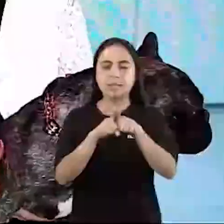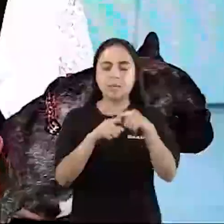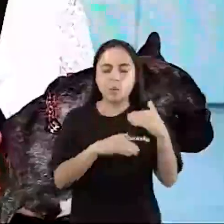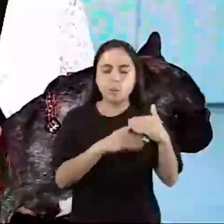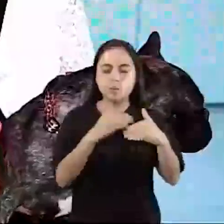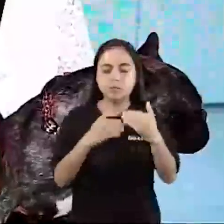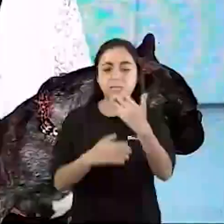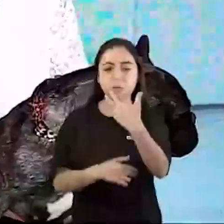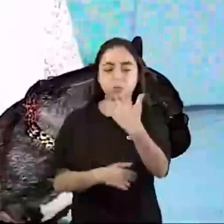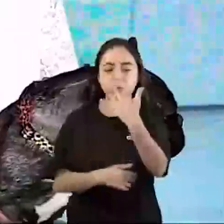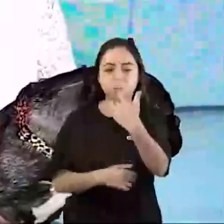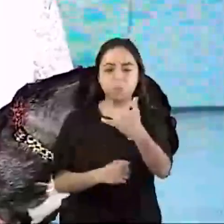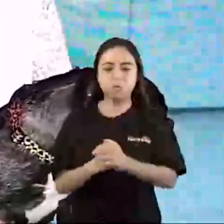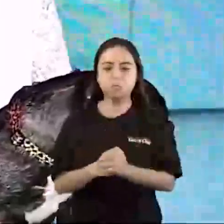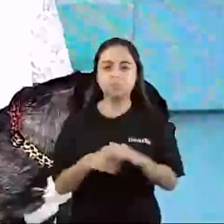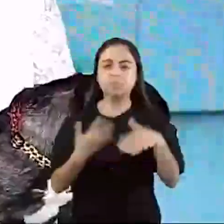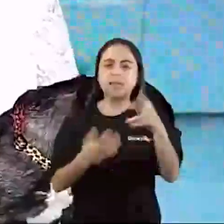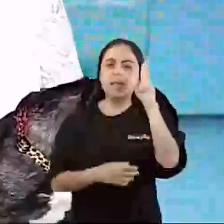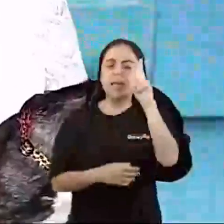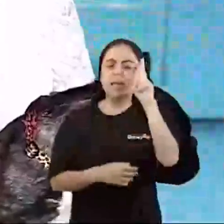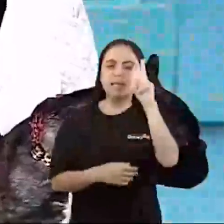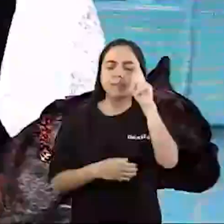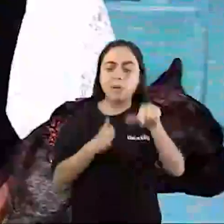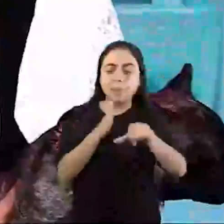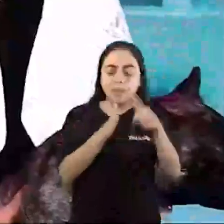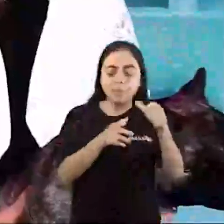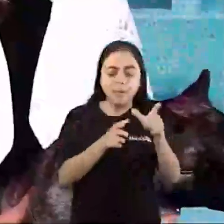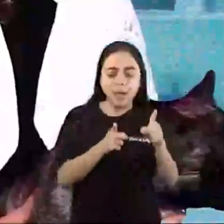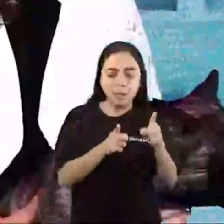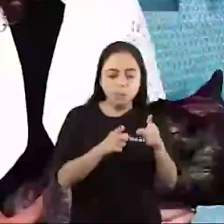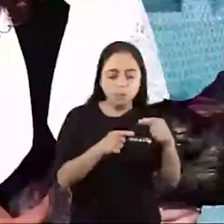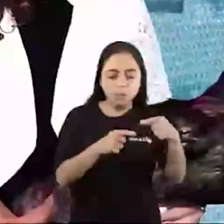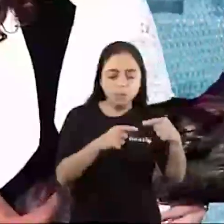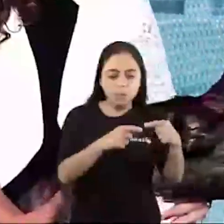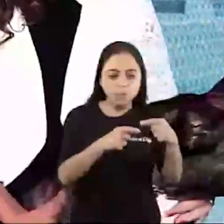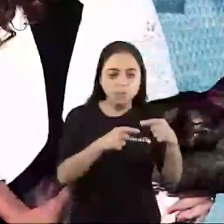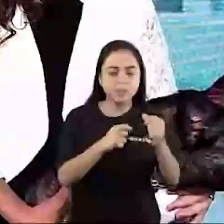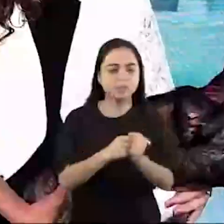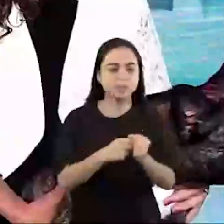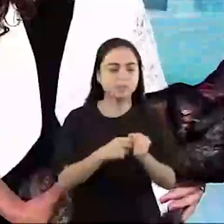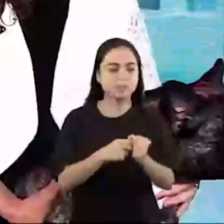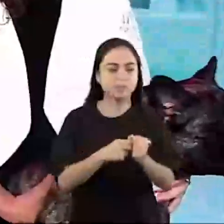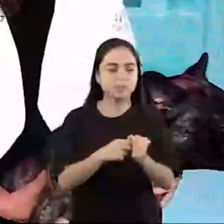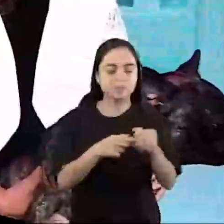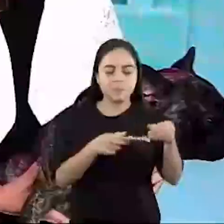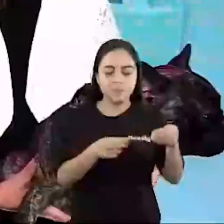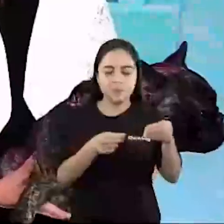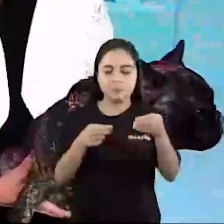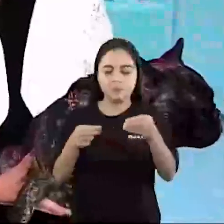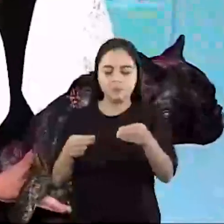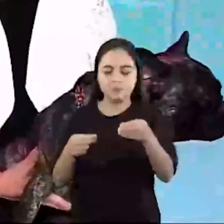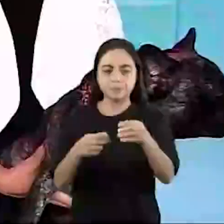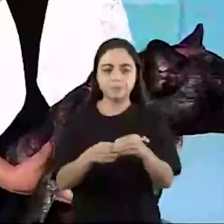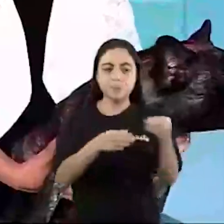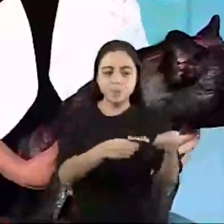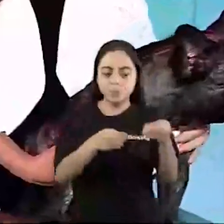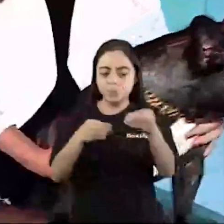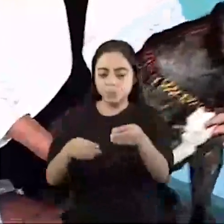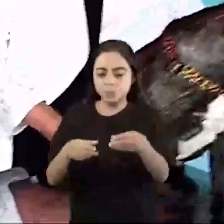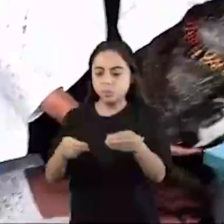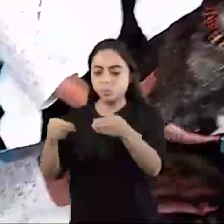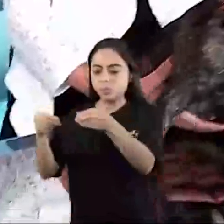processo de coloração. Lembra da nossa primeira lâmina? Está aqui, ó, na sequência. Eu vou tirar ela de uma, vou pôr na